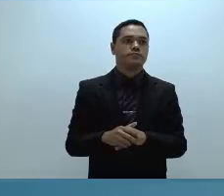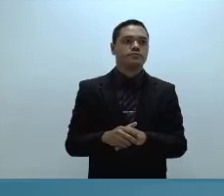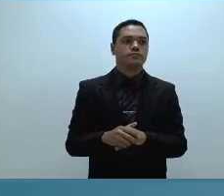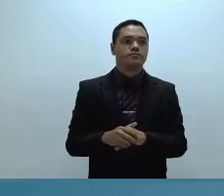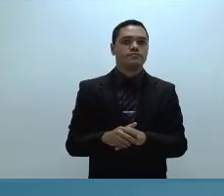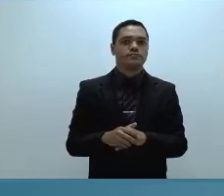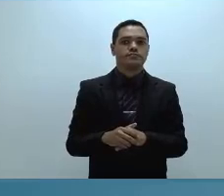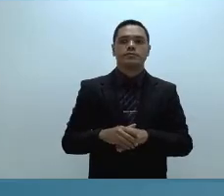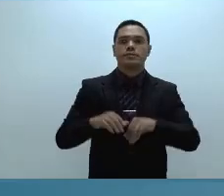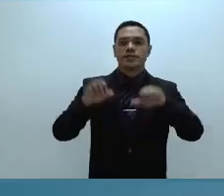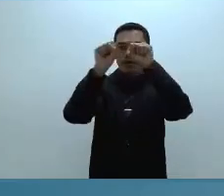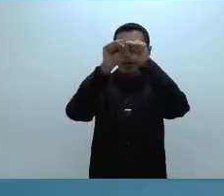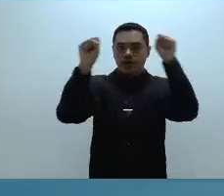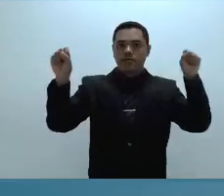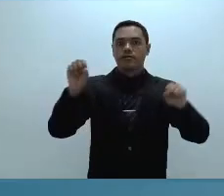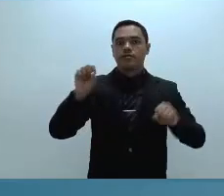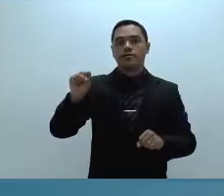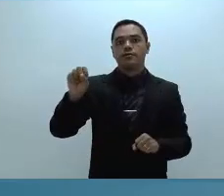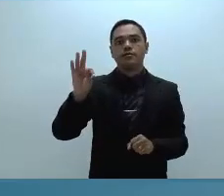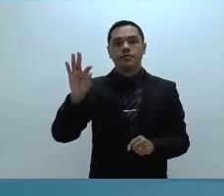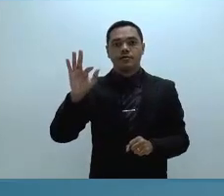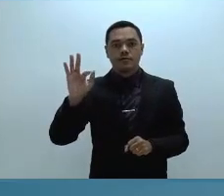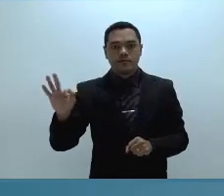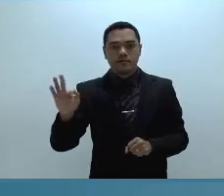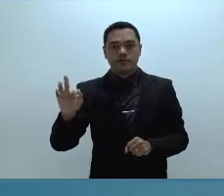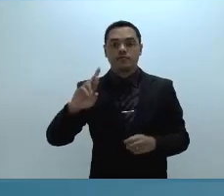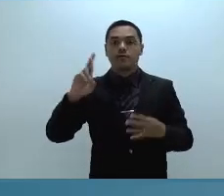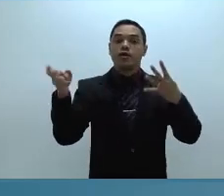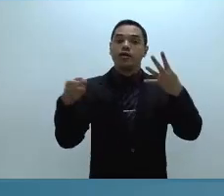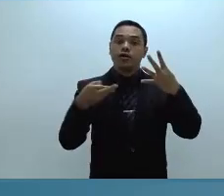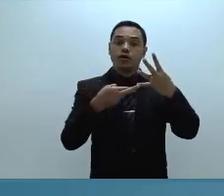pelo Supremo Tribunal Federal em recurso